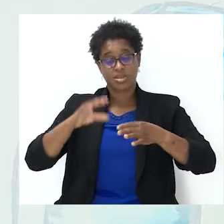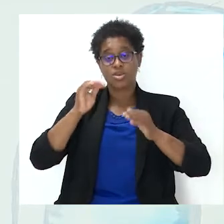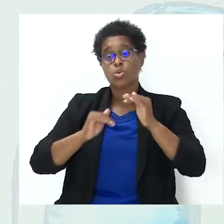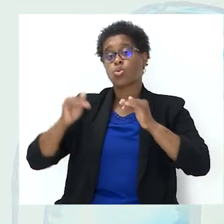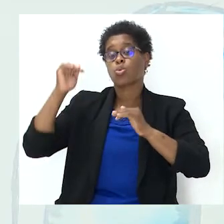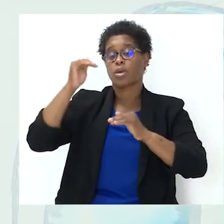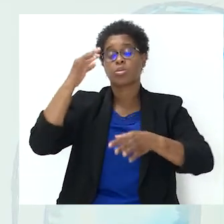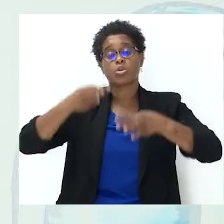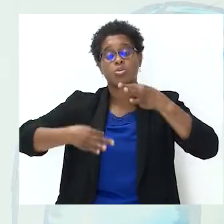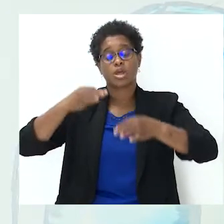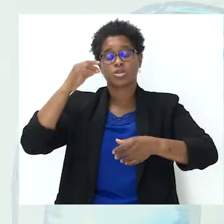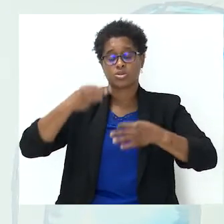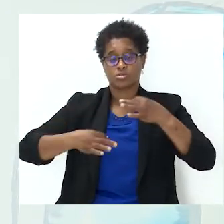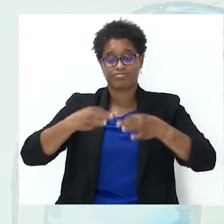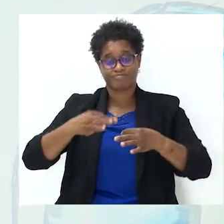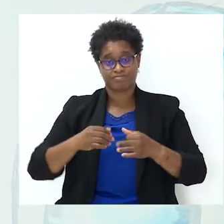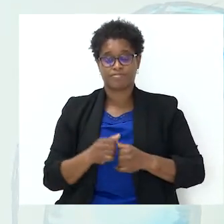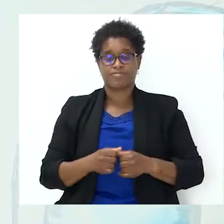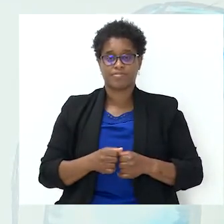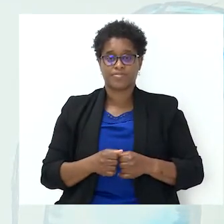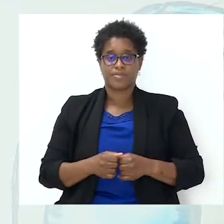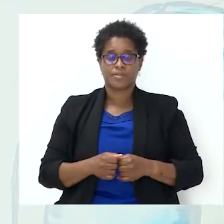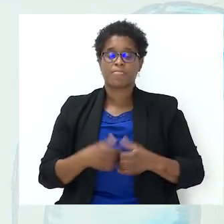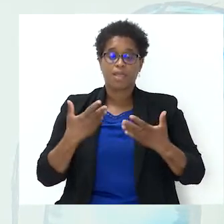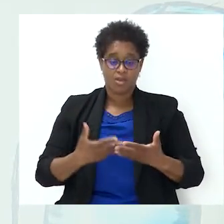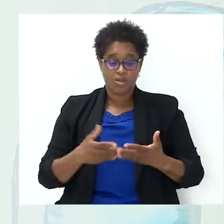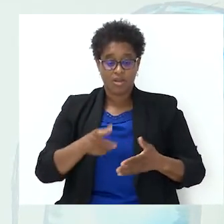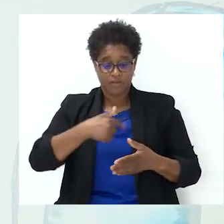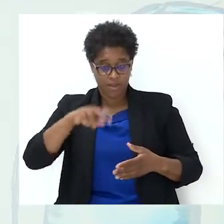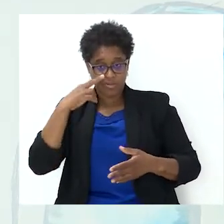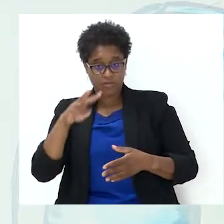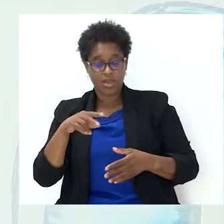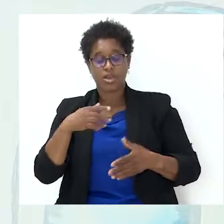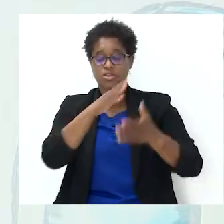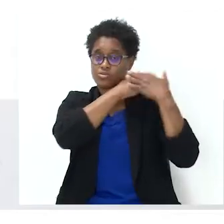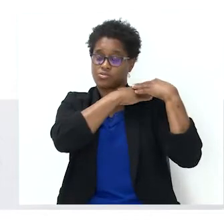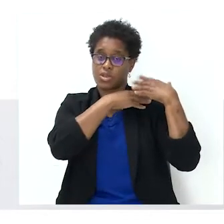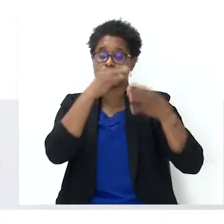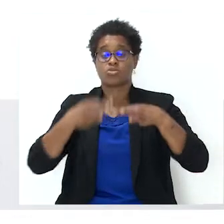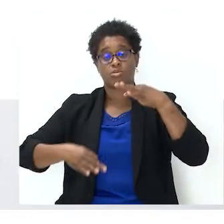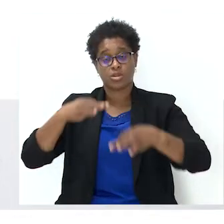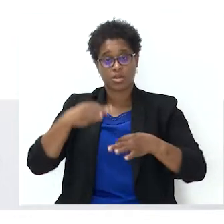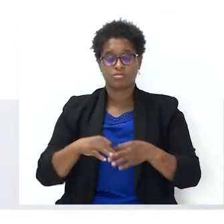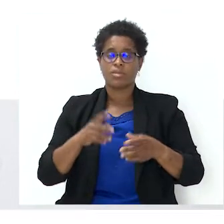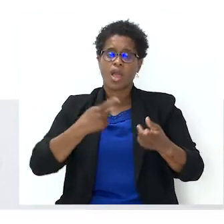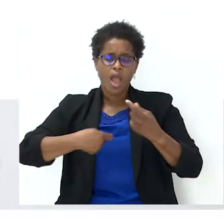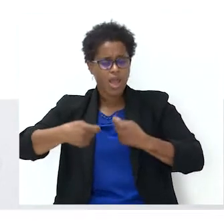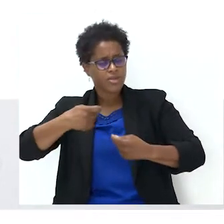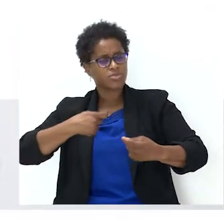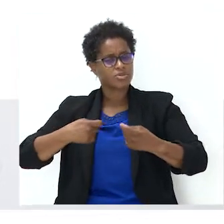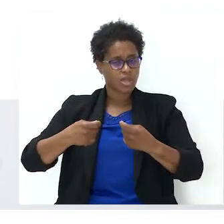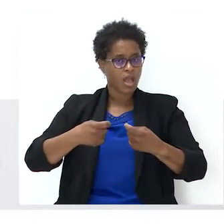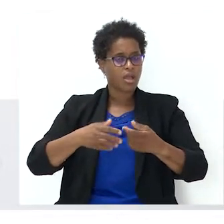Supremo Tribunal da Justiça. Agora, vamos ver as funções dos tribunais. Administrar